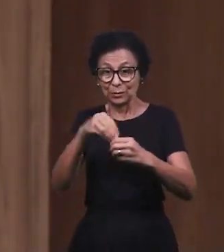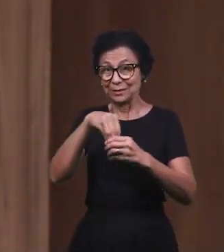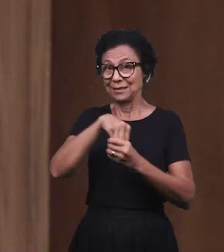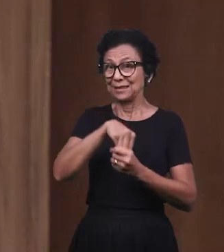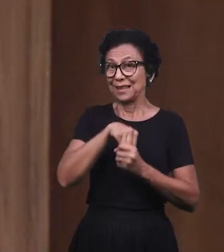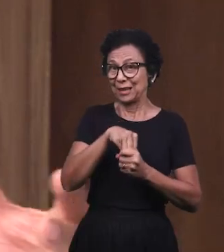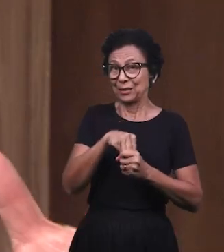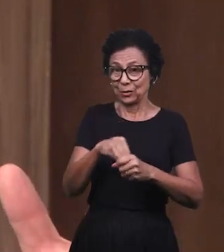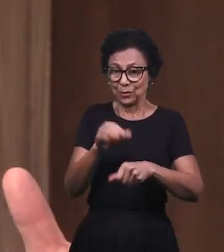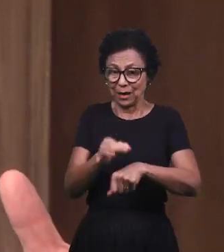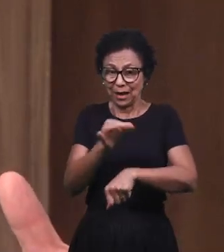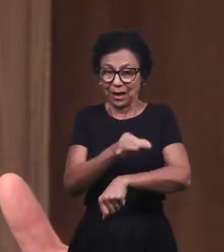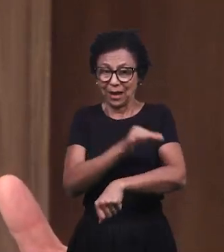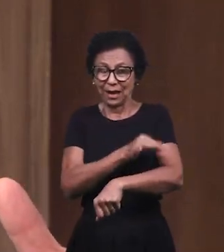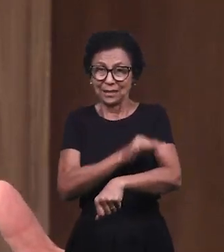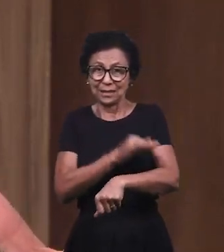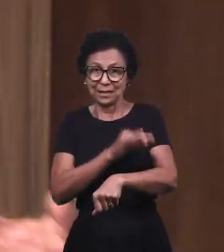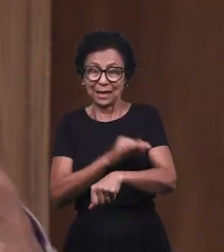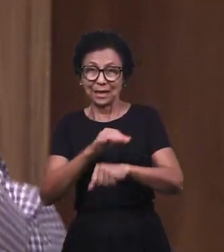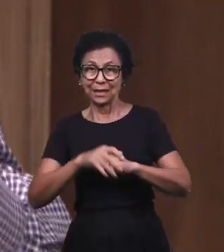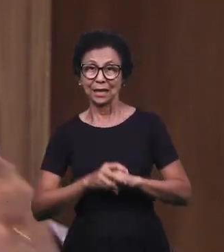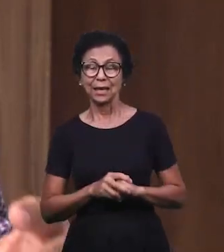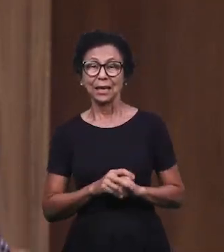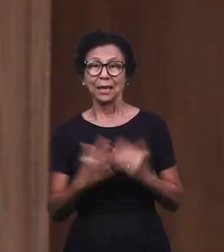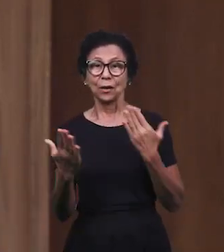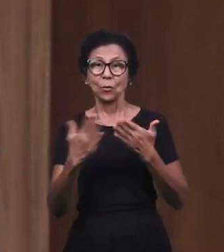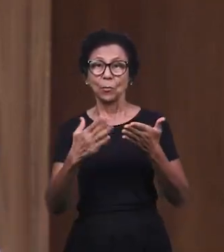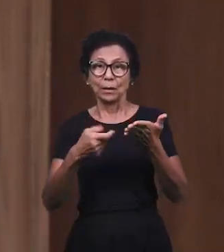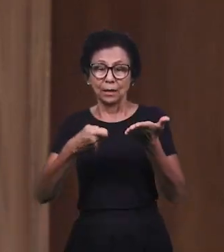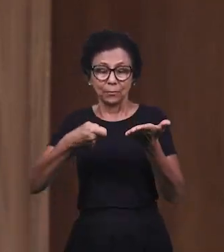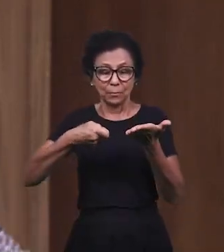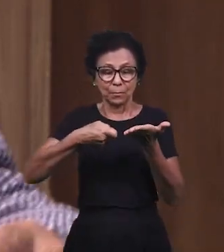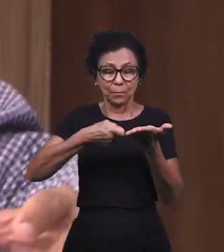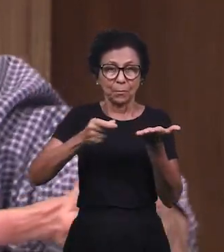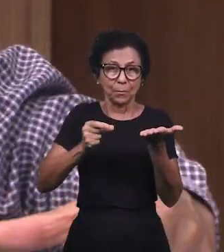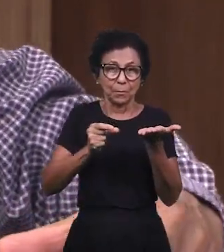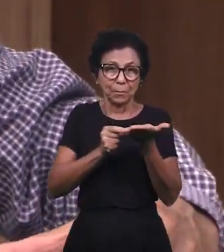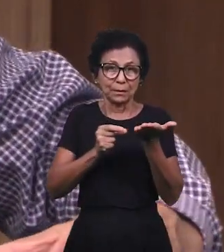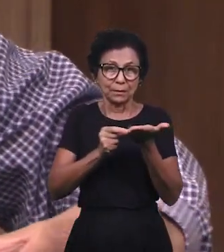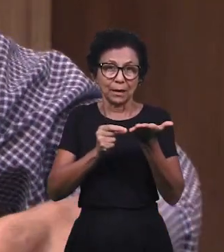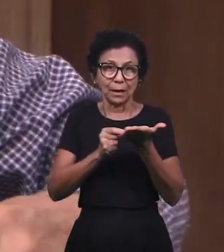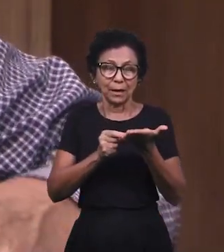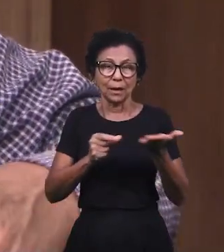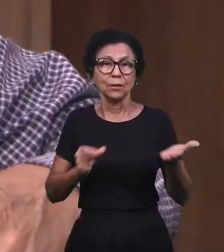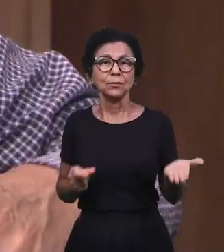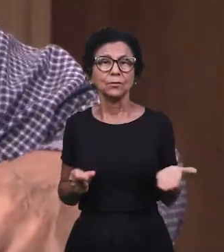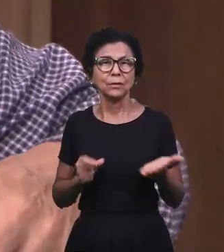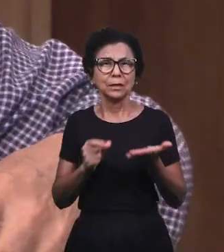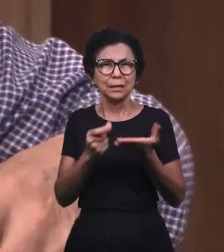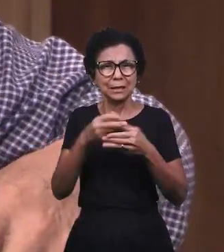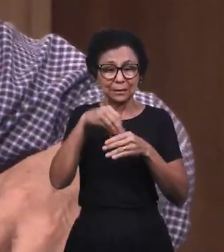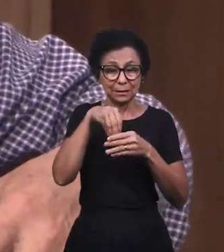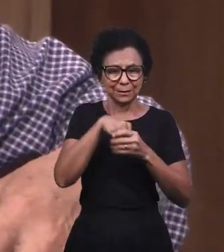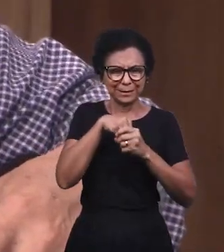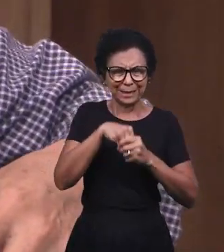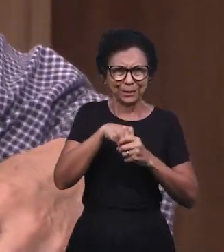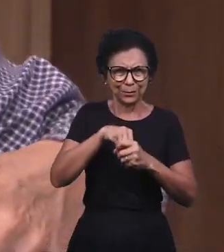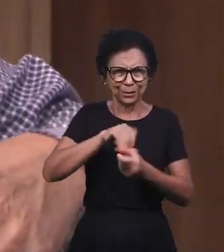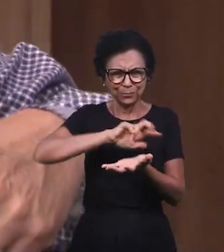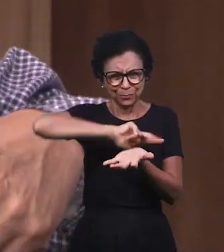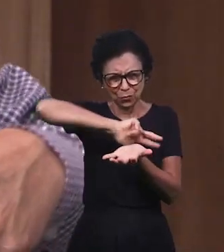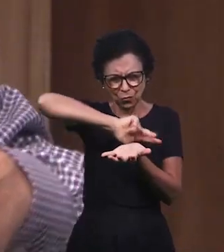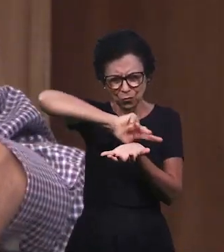verdadeiro pendrive, né, que contém uma gama